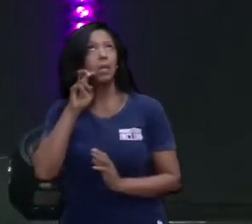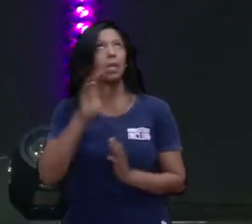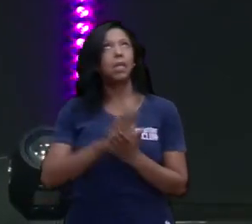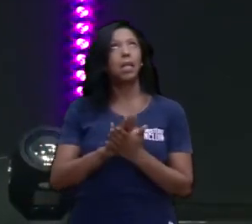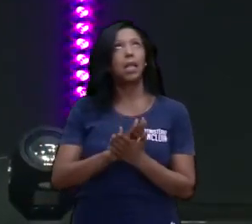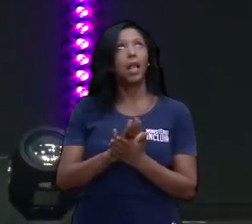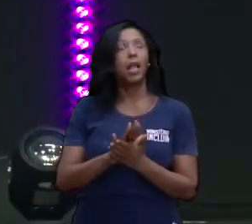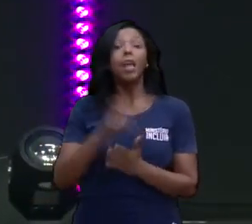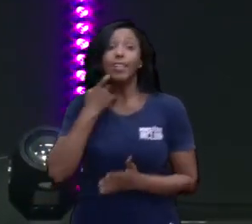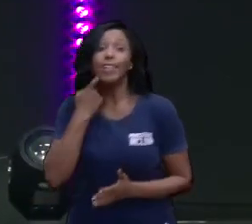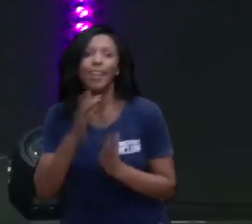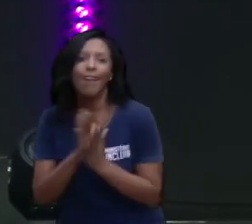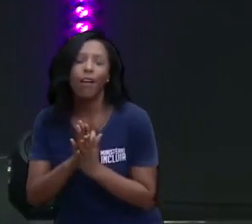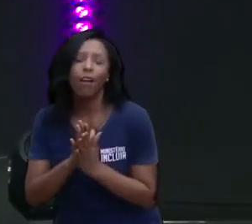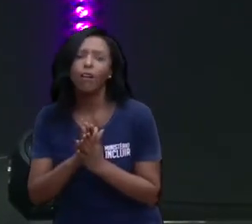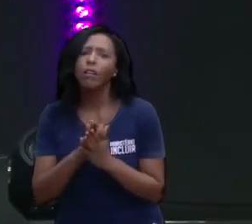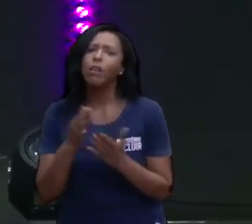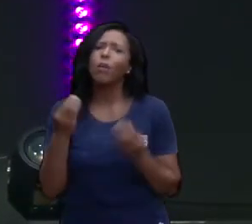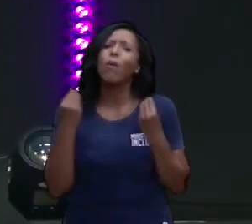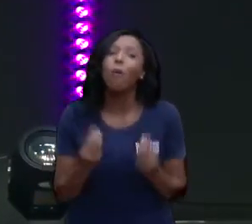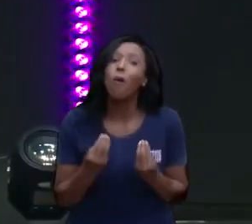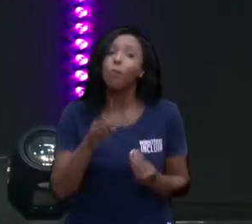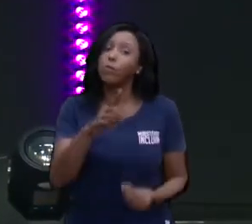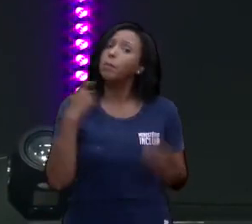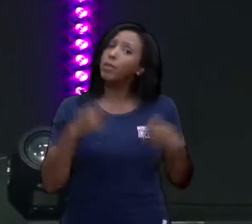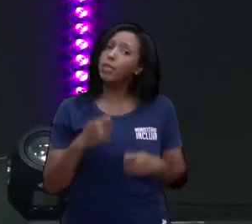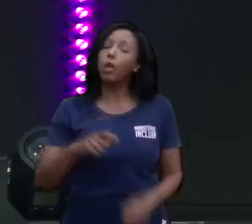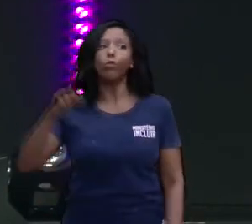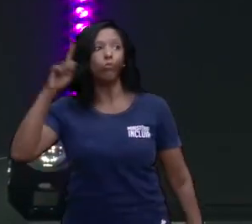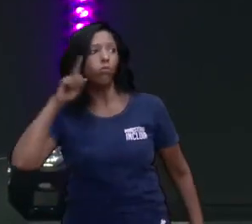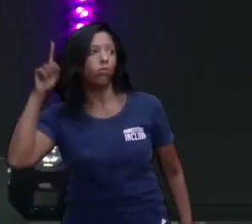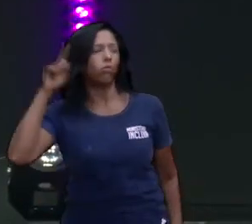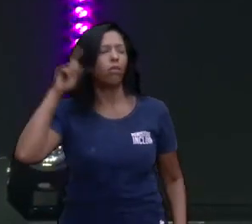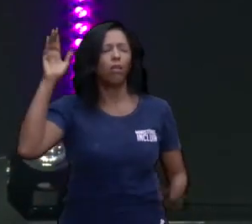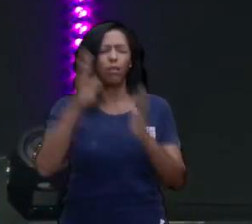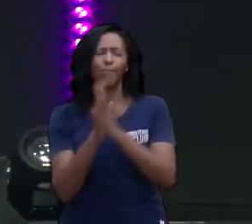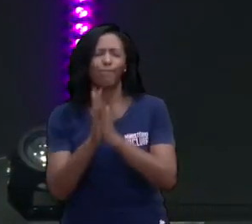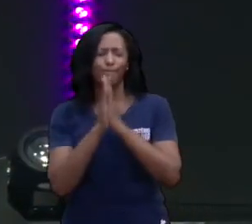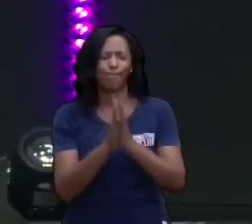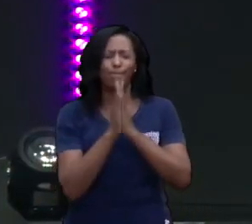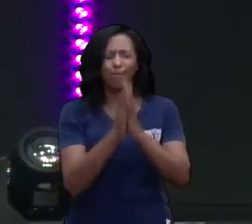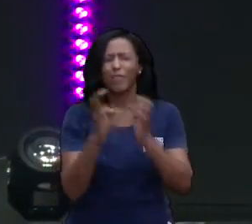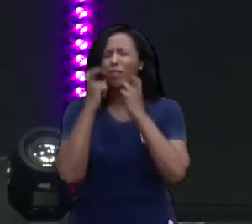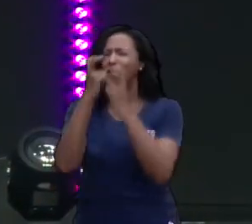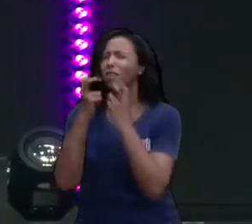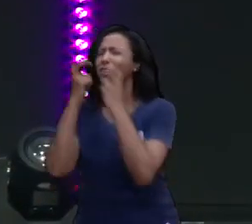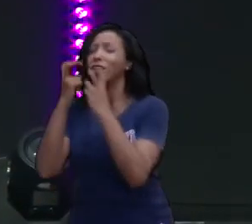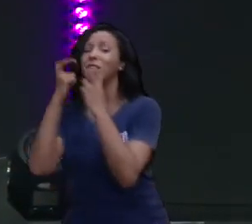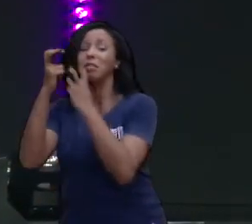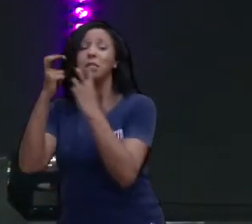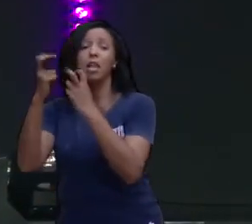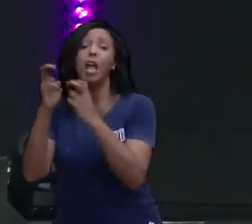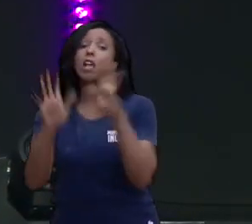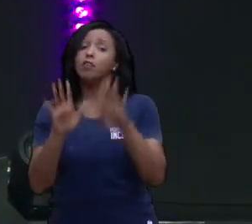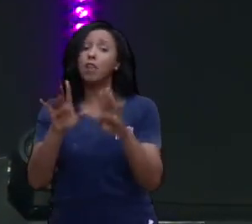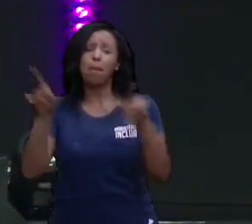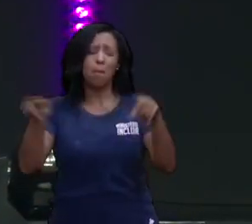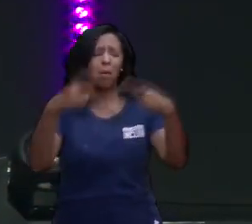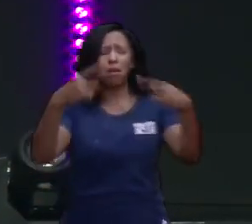diária todos os dias na presença de Deus em oração em Súplica ouvindo Talvez uma